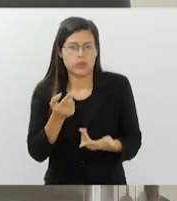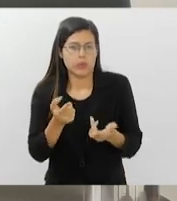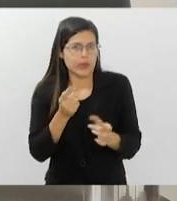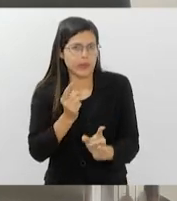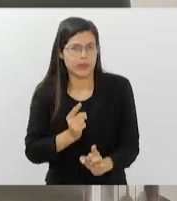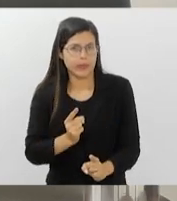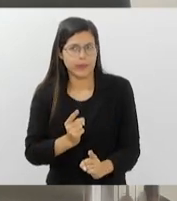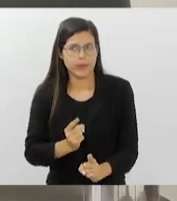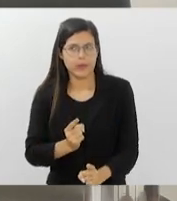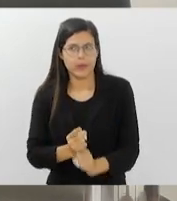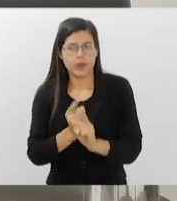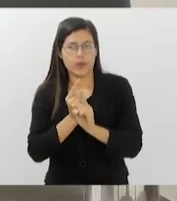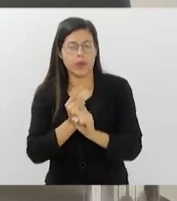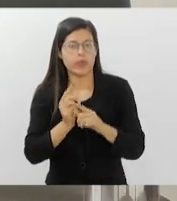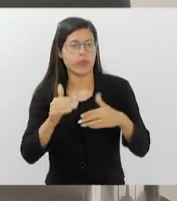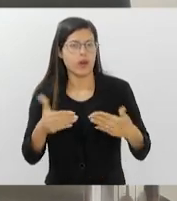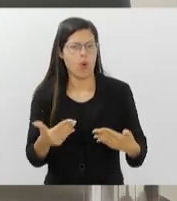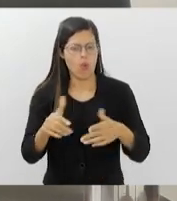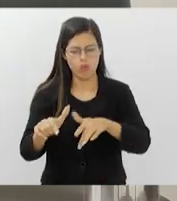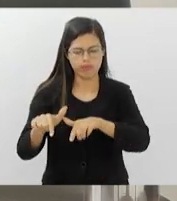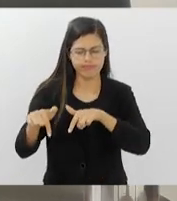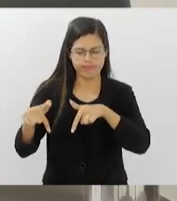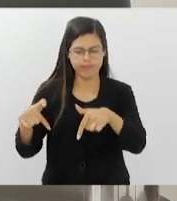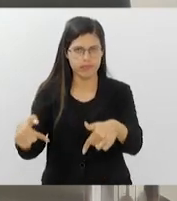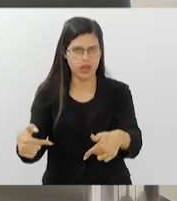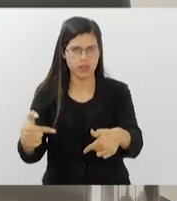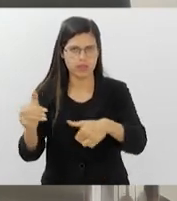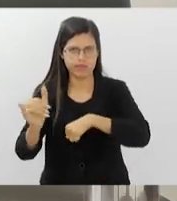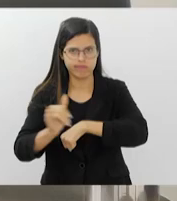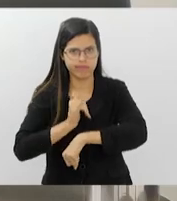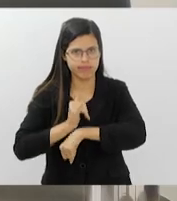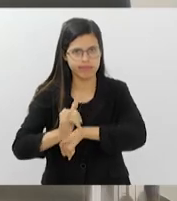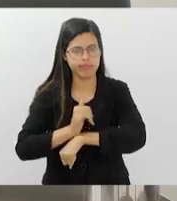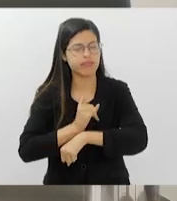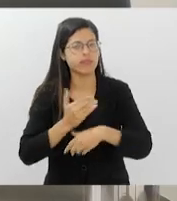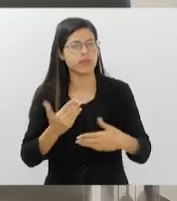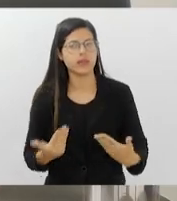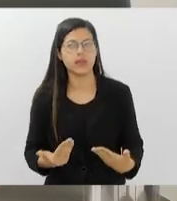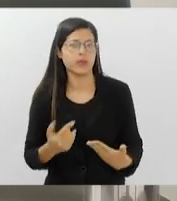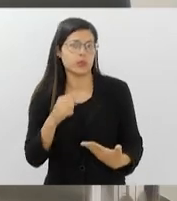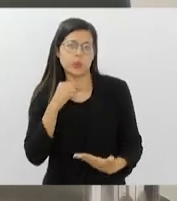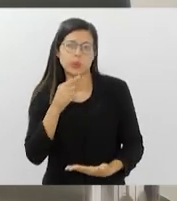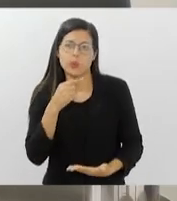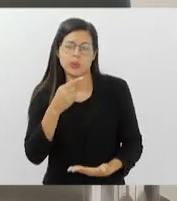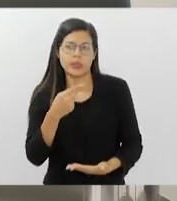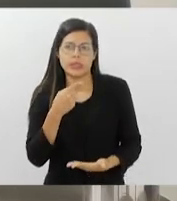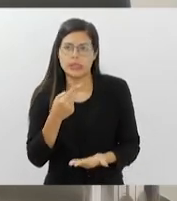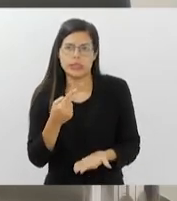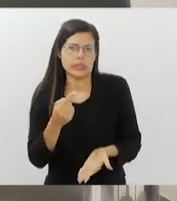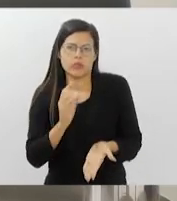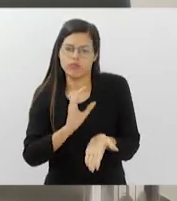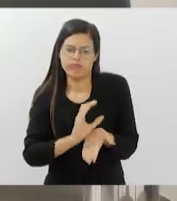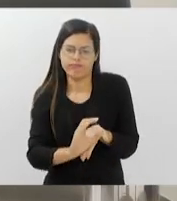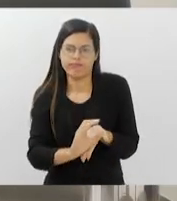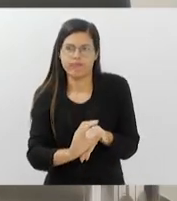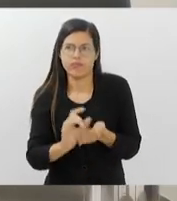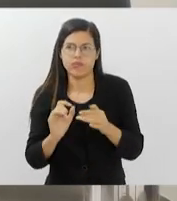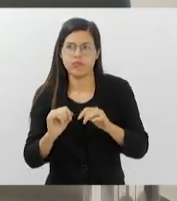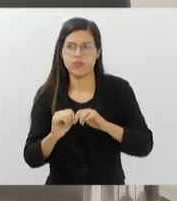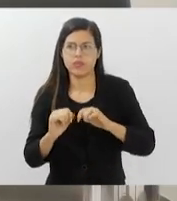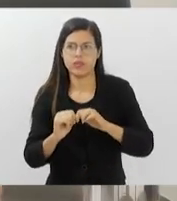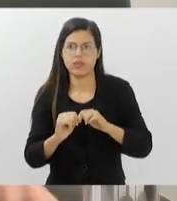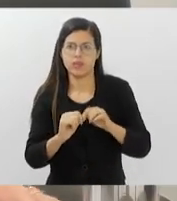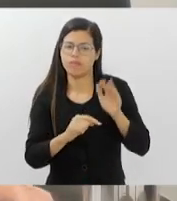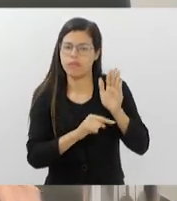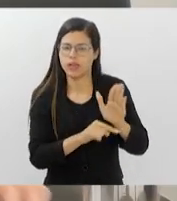o qual é a ação Qual é a estratégia a gente não consegue Na verdade nem fazer a nossa